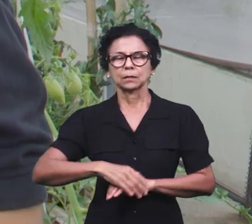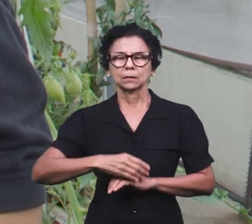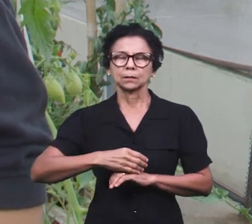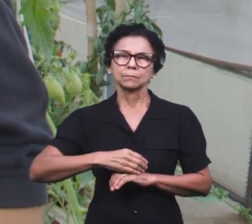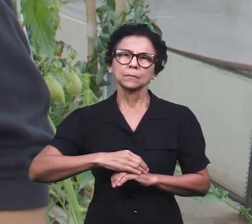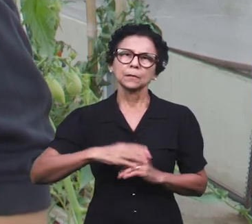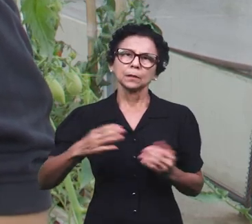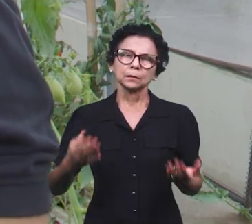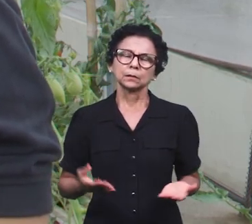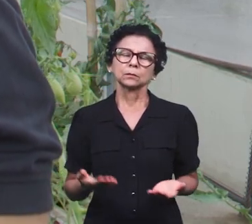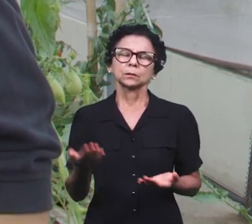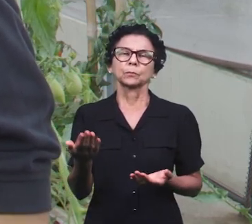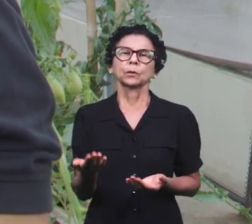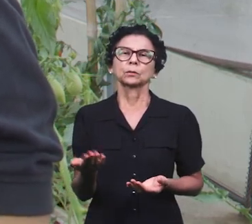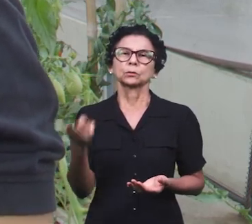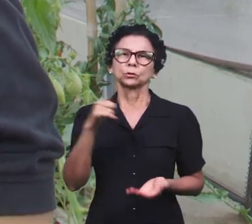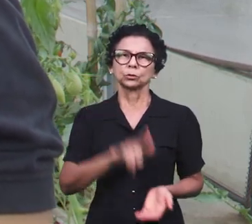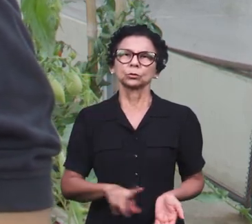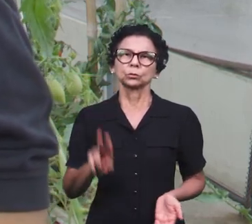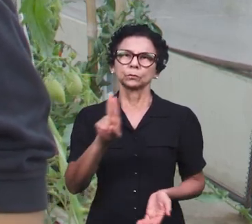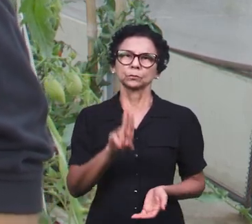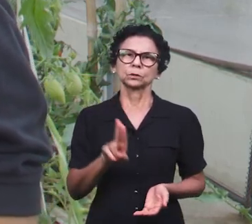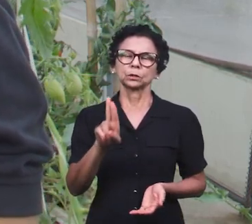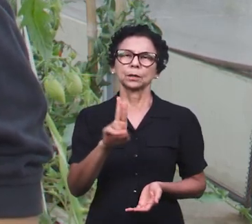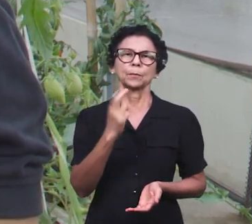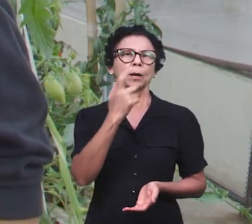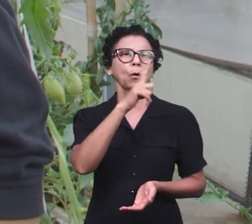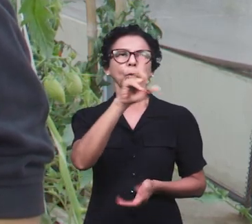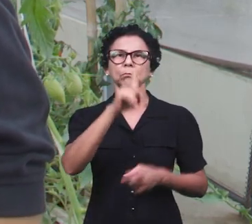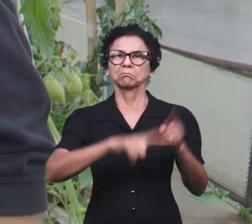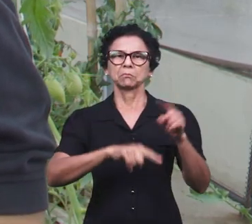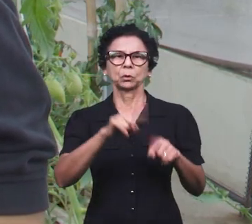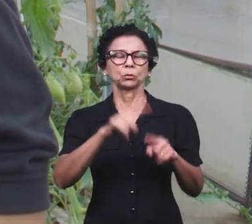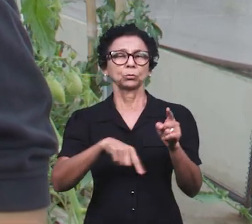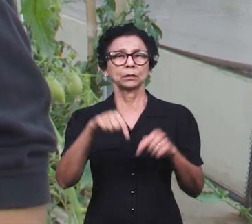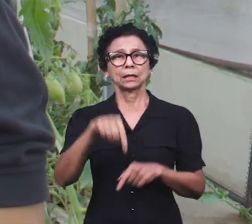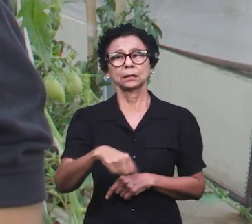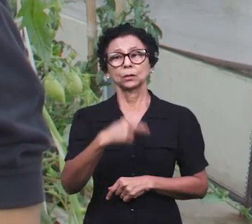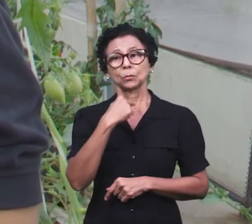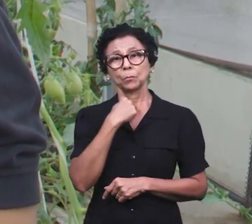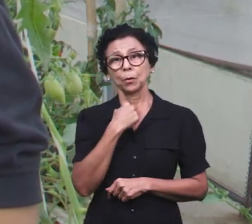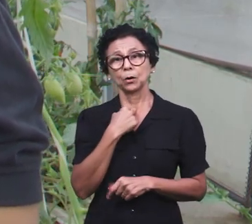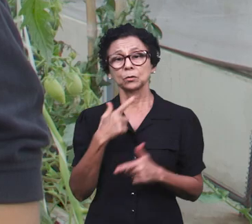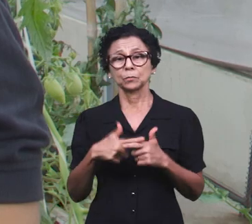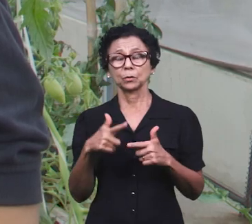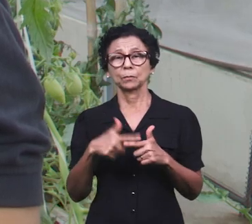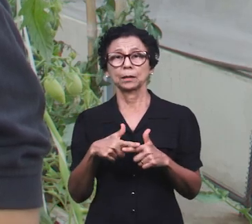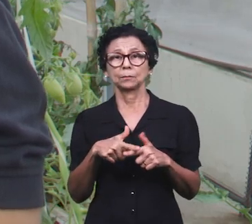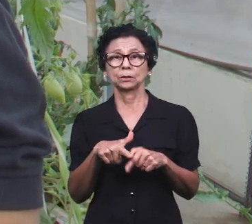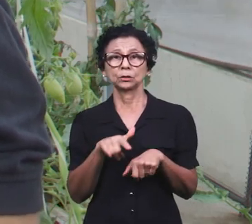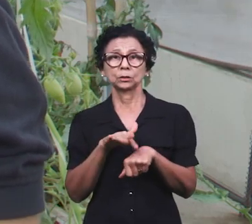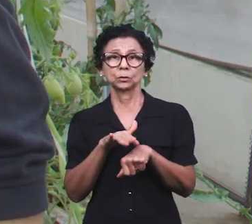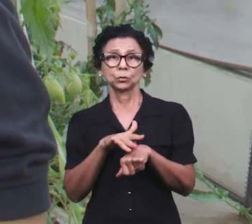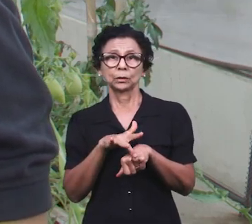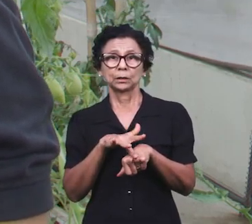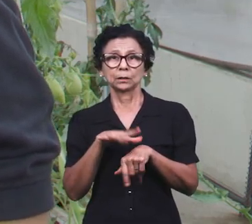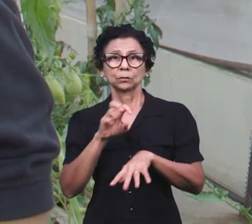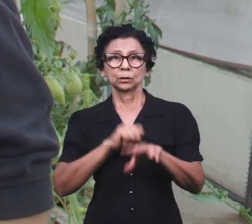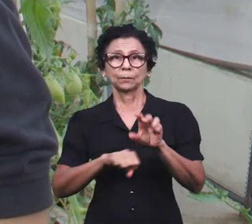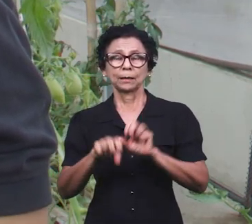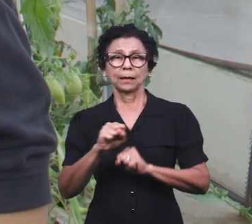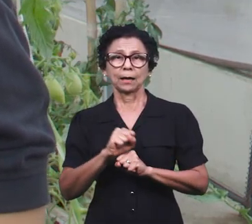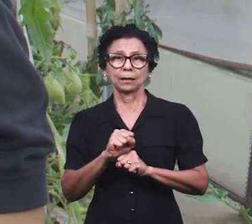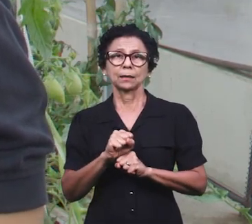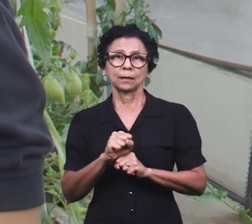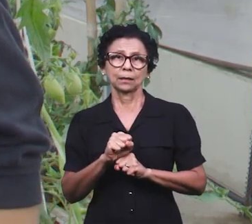ser reutilizado para outras culturas. A gente não reutiliza aqui por questões de doença, que pode gerar uma contaminação nas